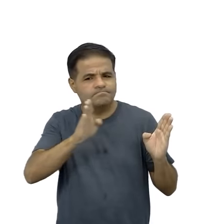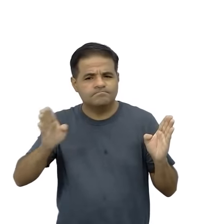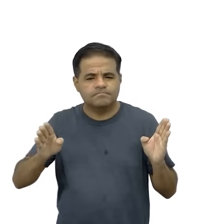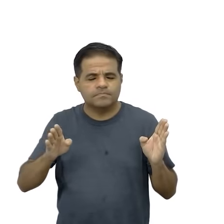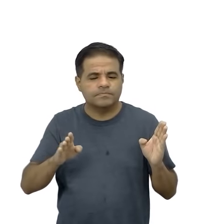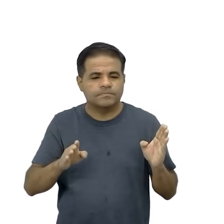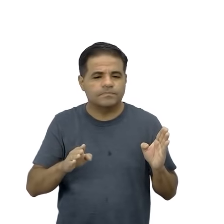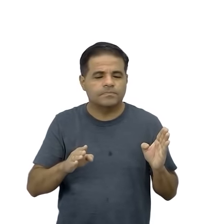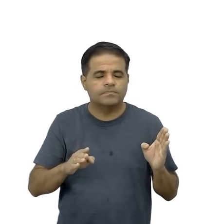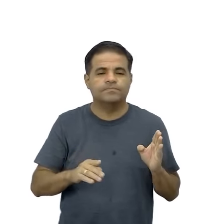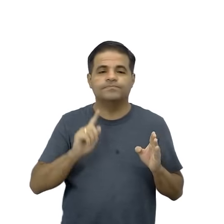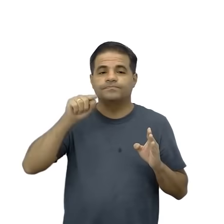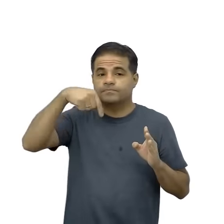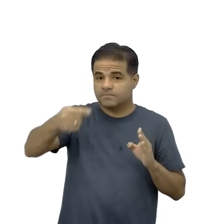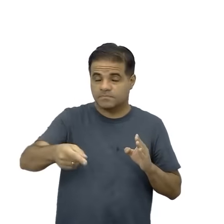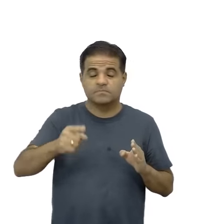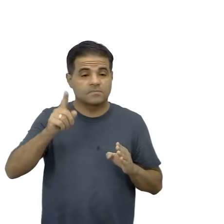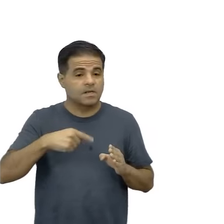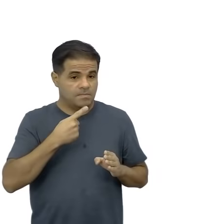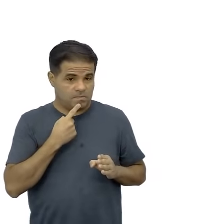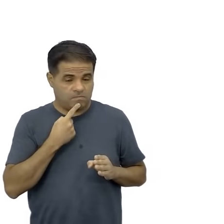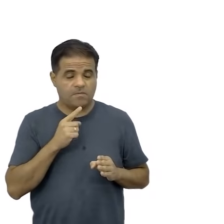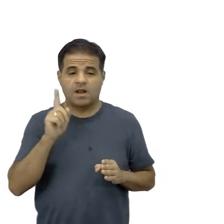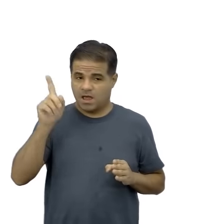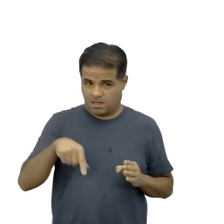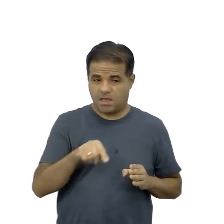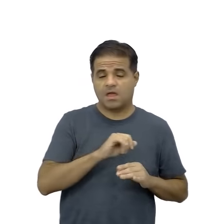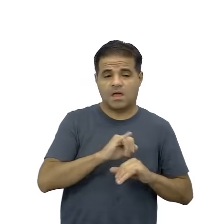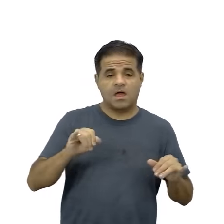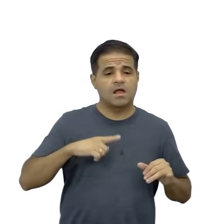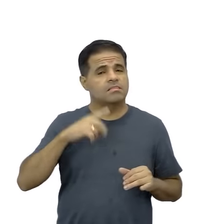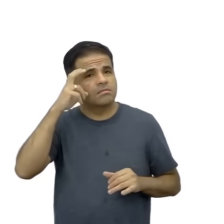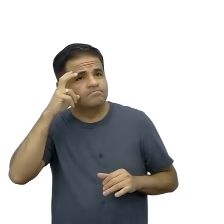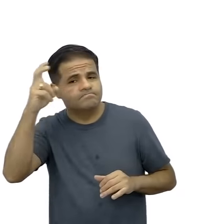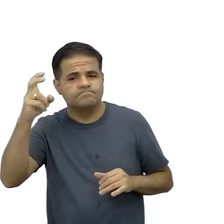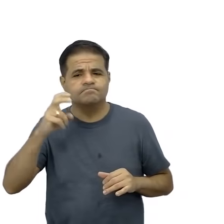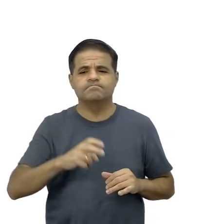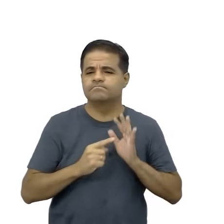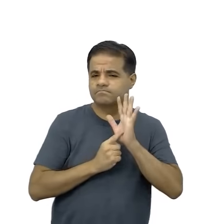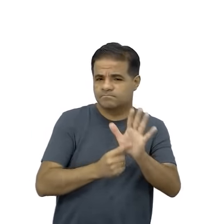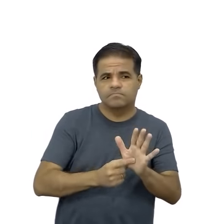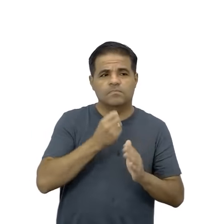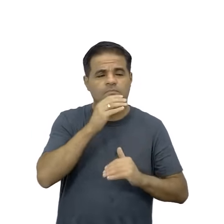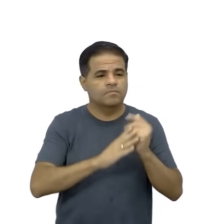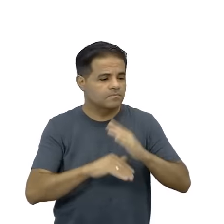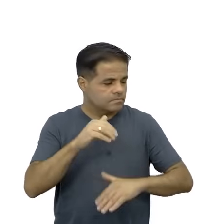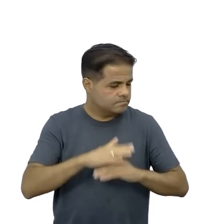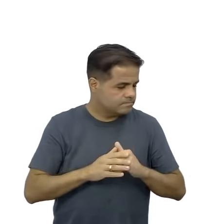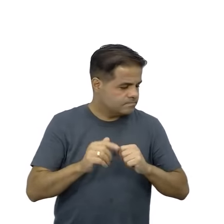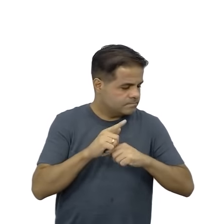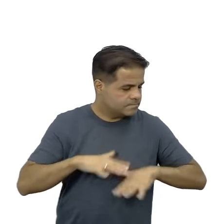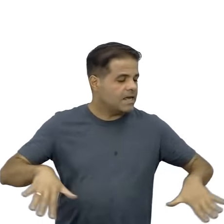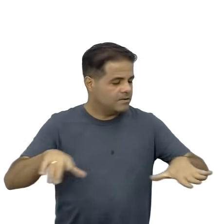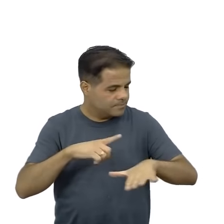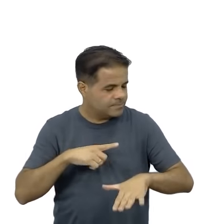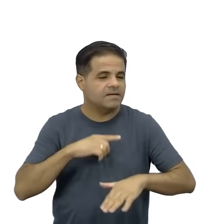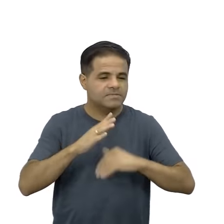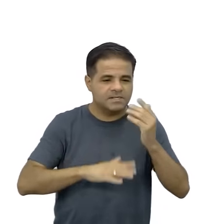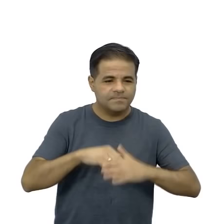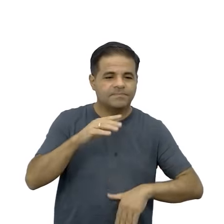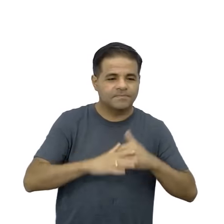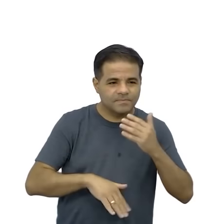né, de certa forma, nisso. Mas é para eu dizer, então, eu tenho alunos inteligentes e alunos fracos? Né? Não, é para pensar o que eu